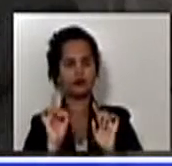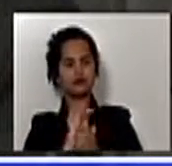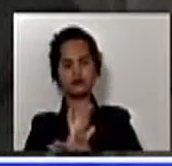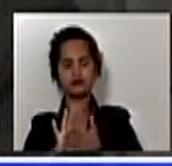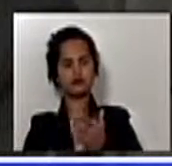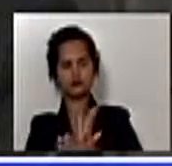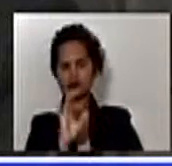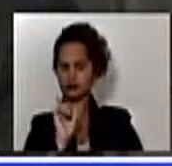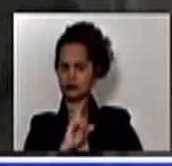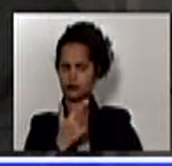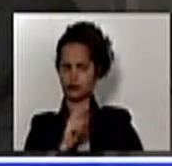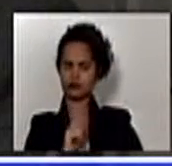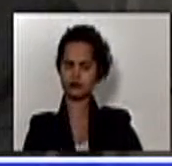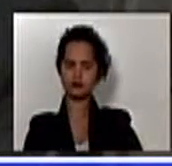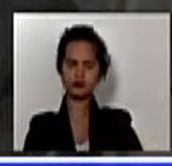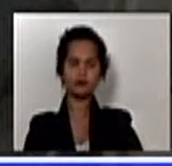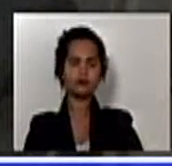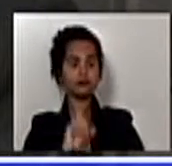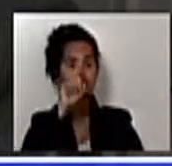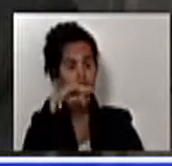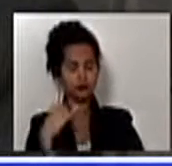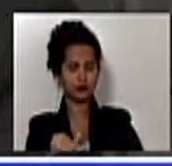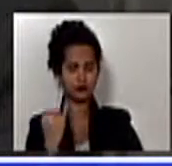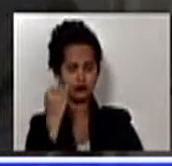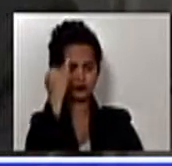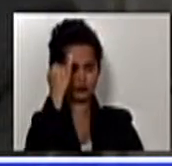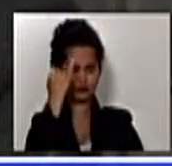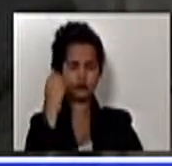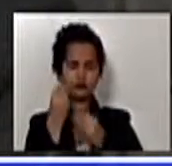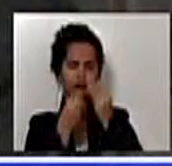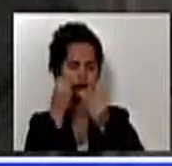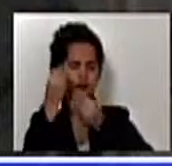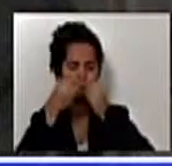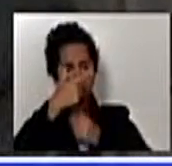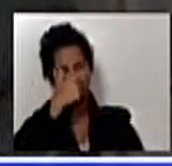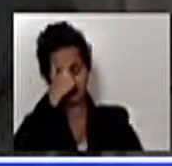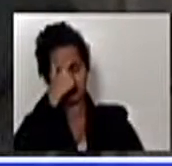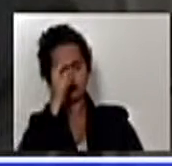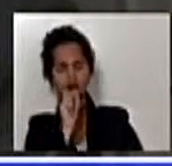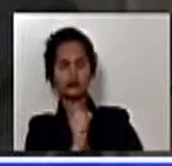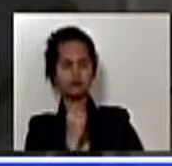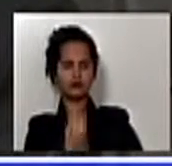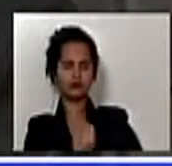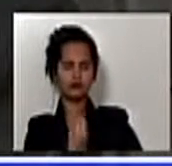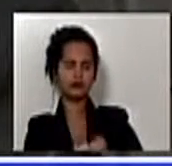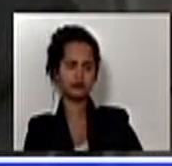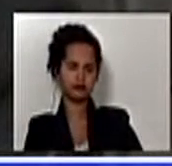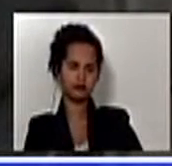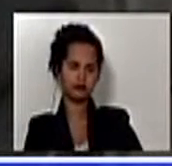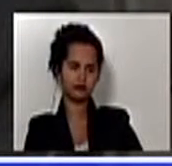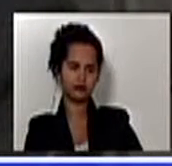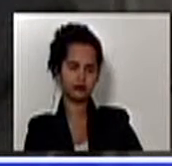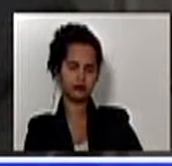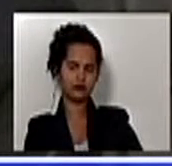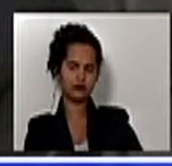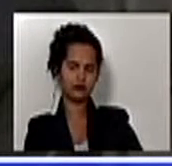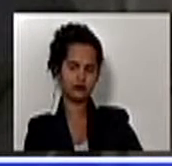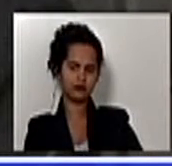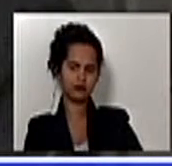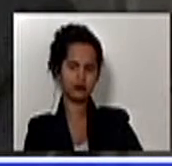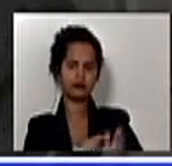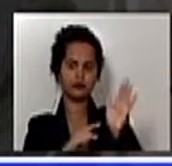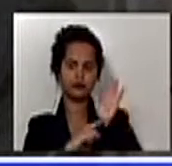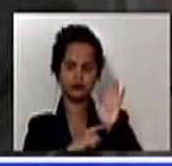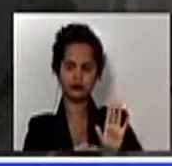imperioso, é fundamental. Se tem essa consciência, deputado Ricardo Nezinho, de contemplar o